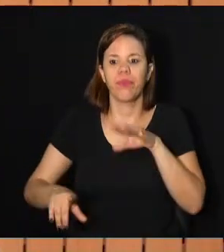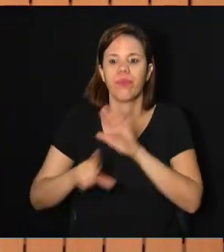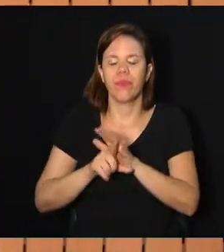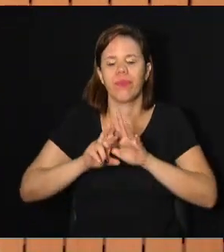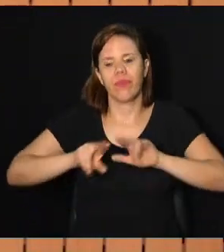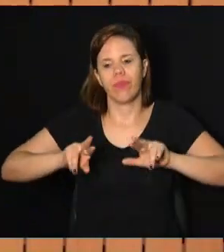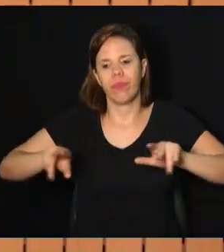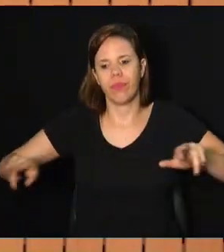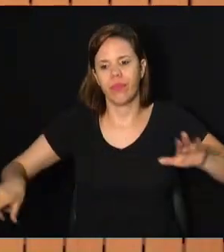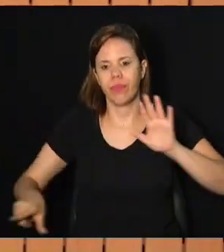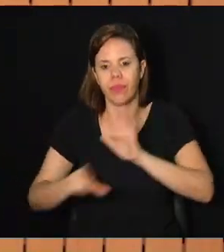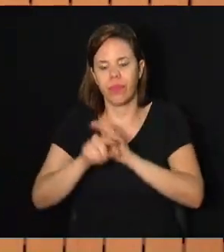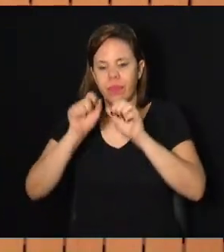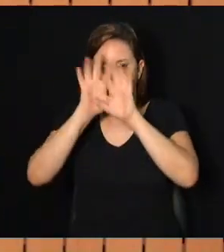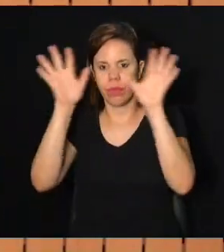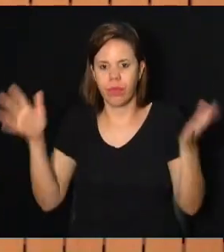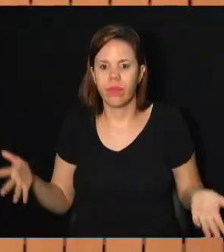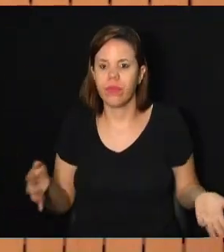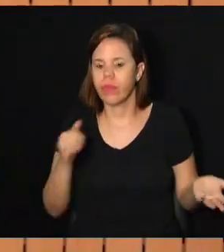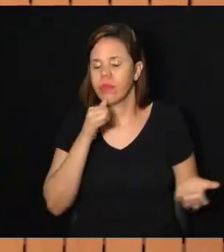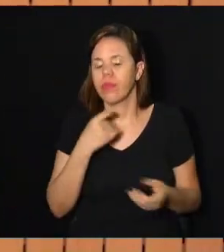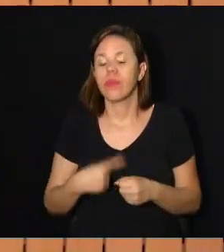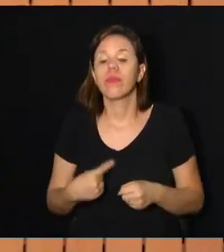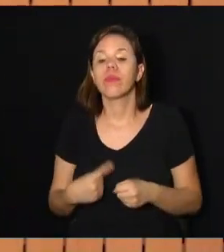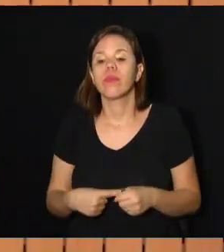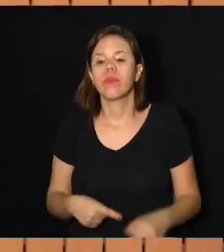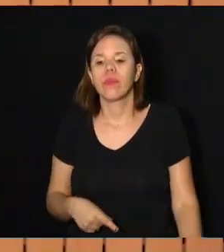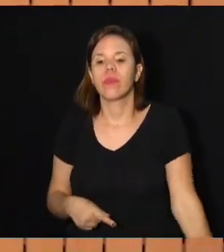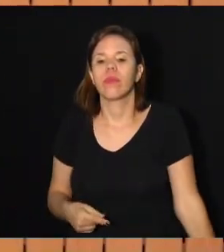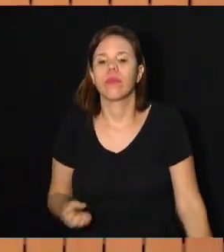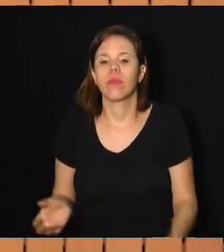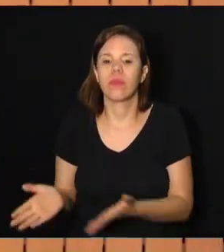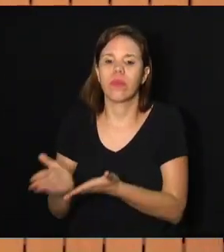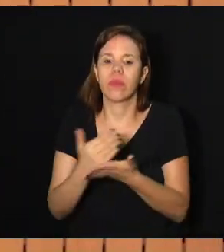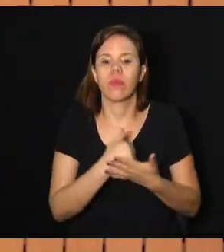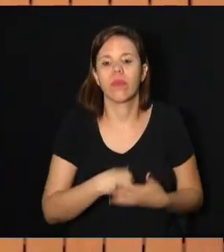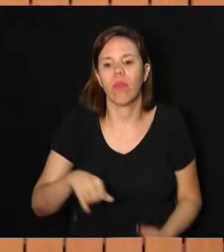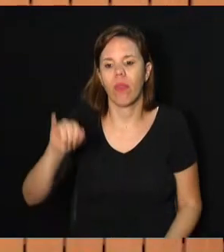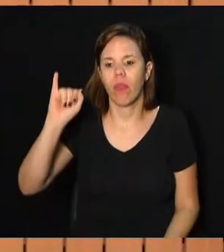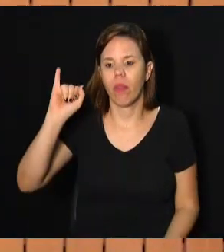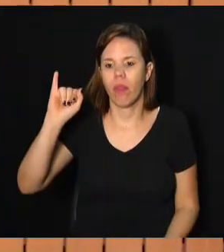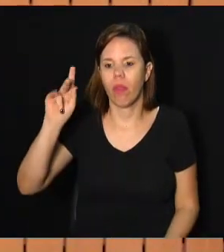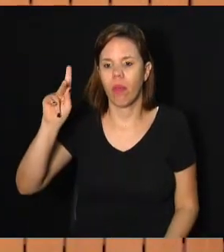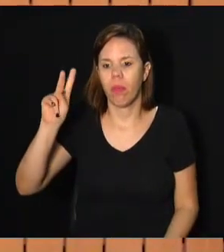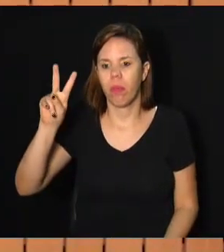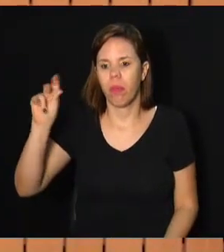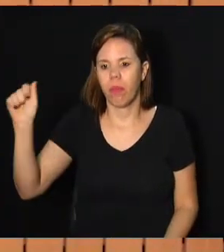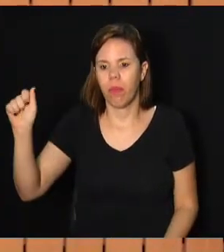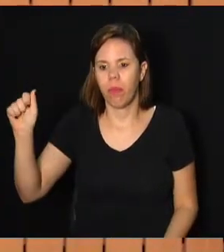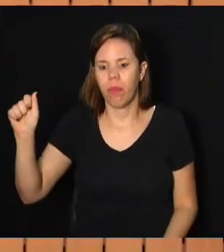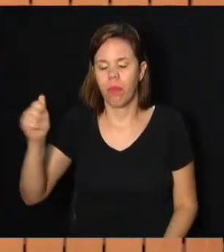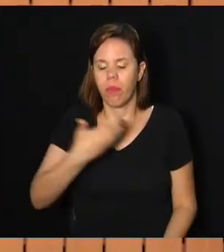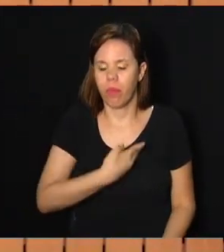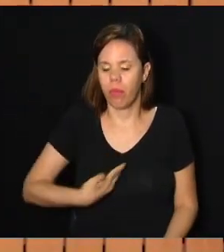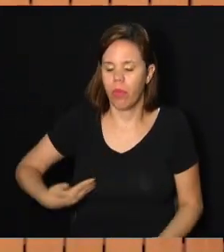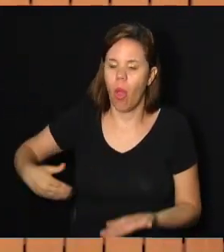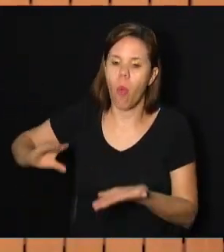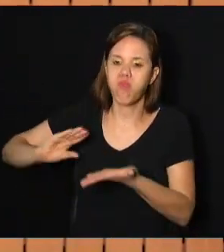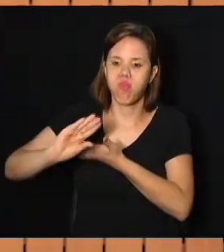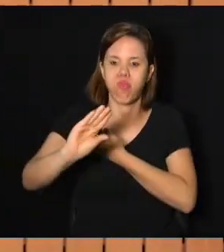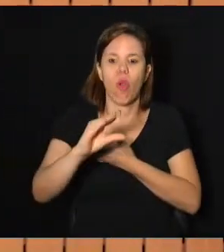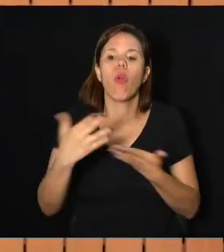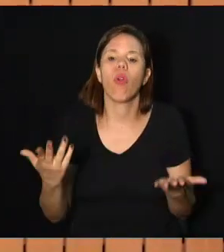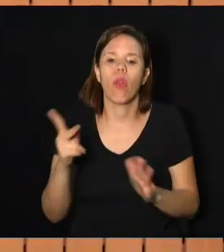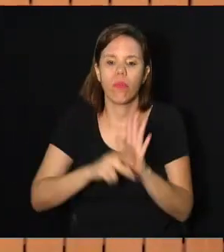outras leis de transparência, por exemplo, quanto que o município arrecada com o IPVA, que vem do Estado. Esse projeto tornou-se